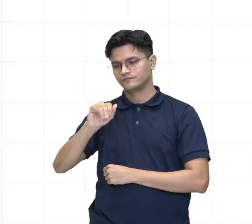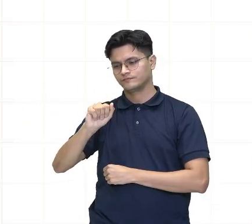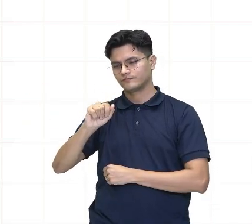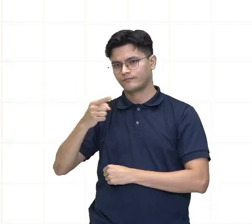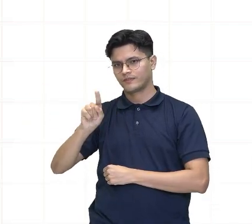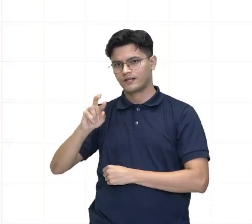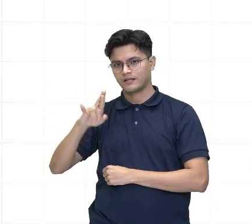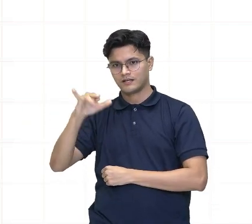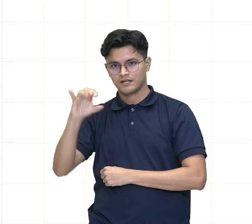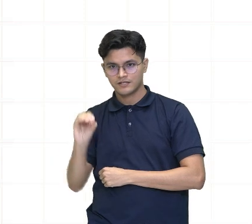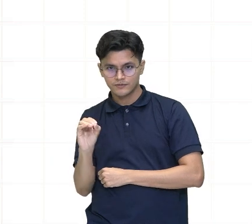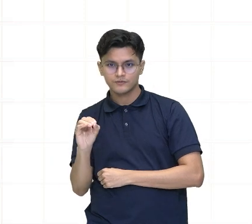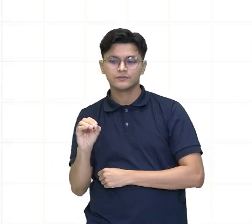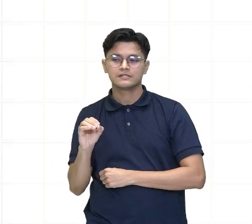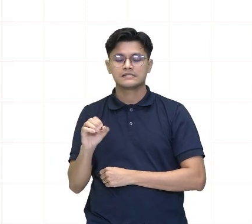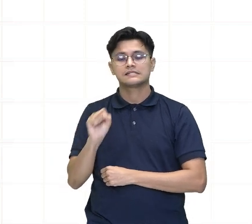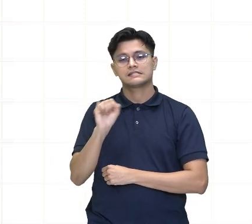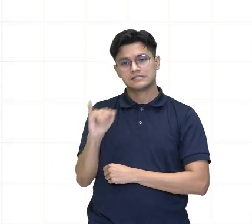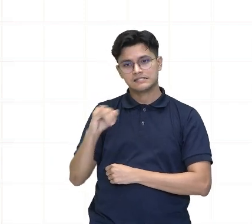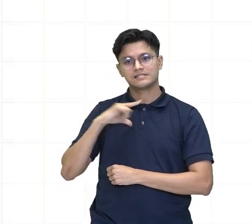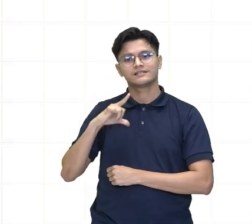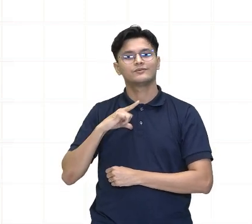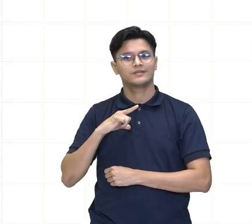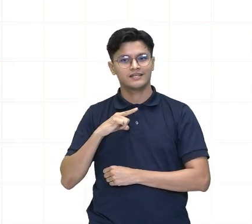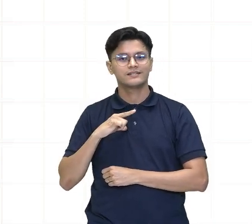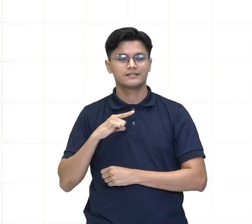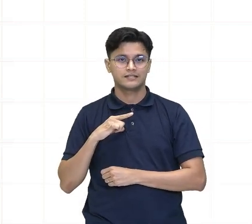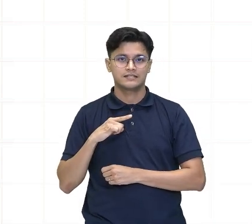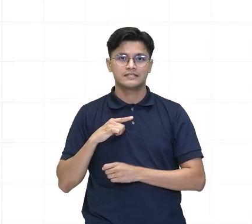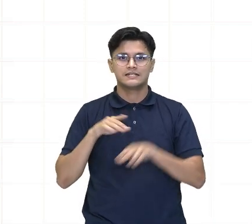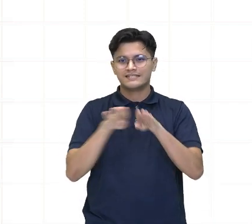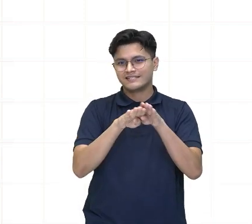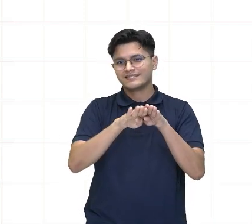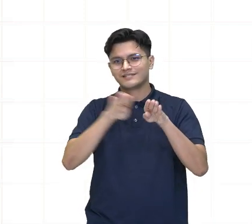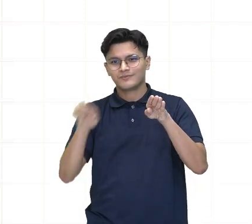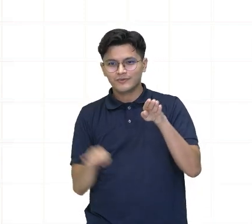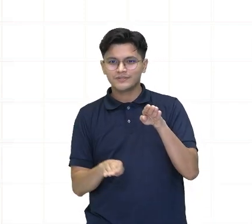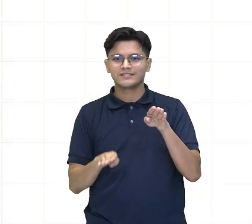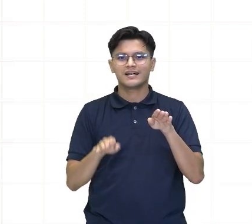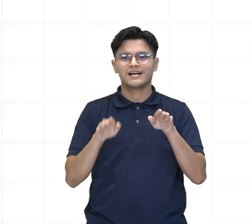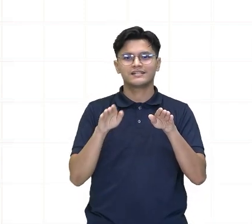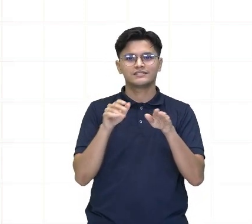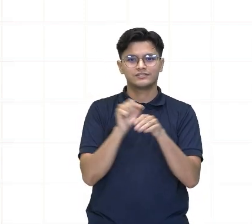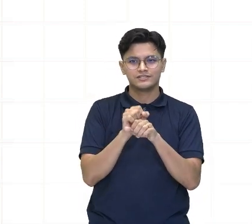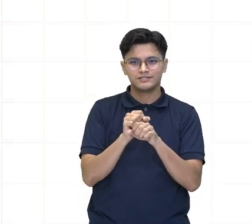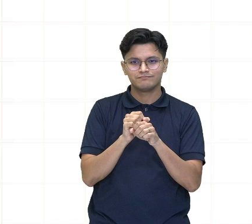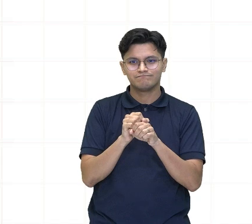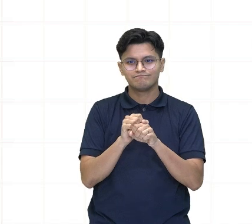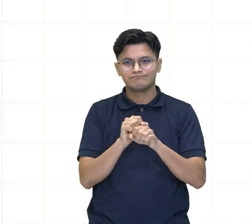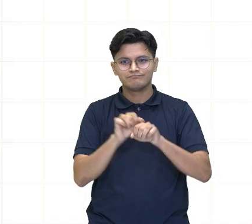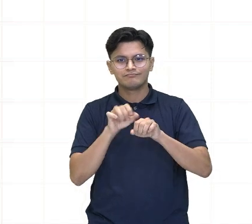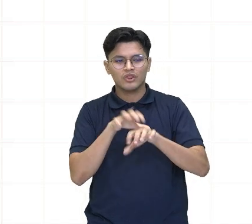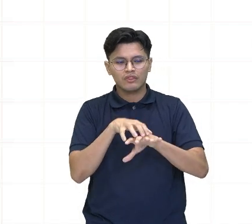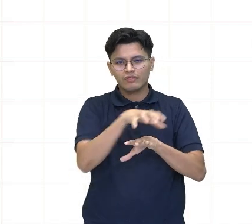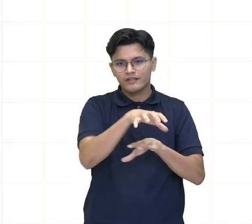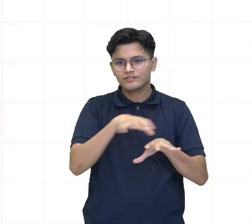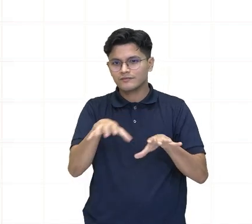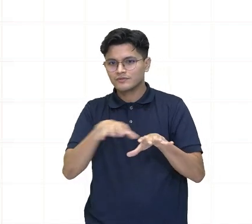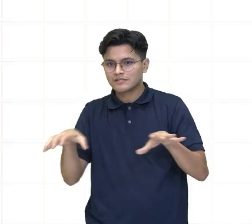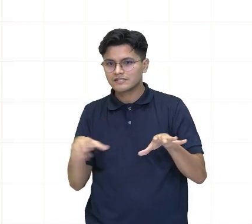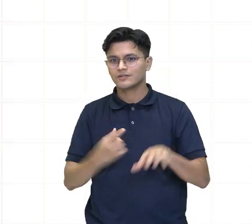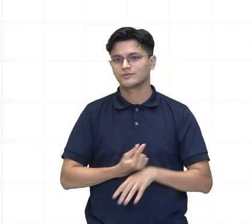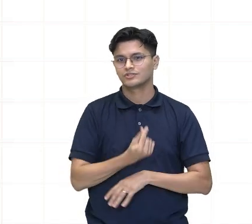dessa distribuição, né, no território nacional, a gente acabou de falar sobre essa desigualdade, dessa distribuição de renda,